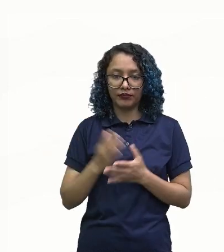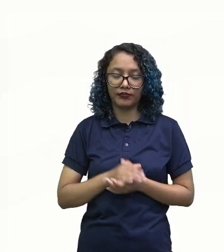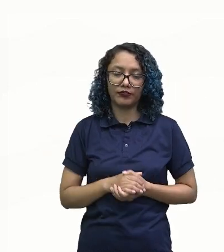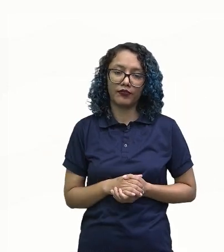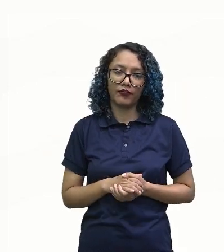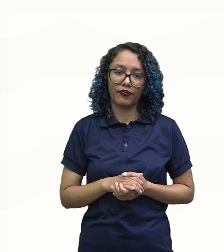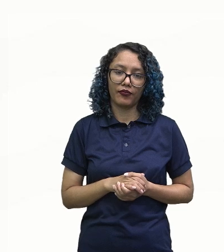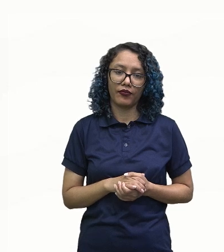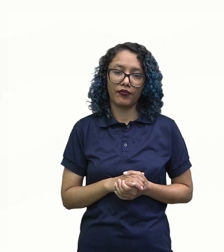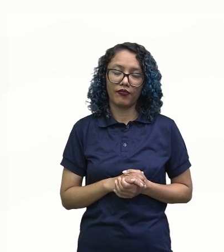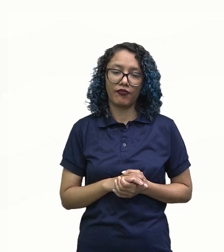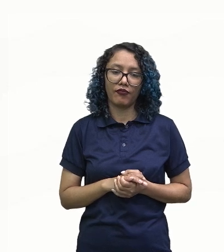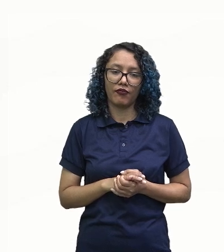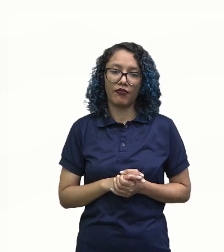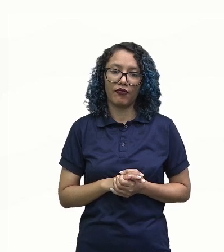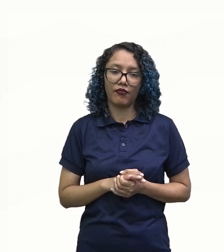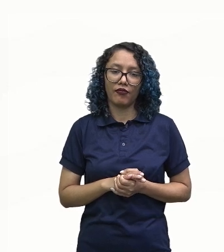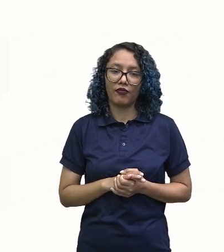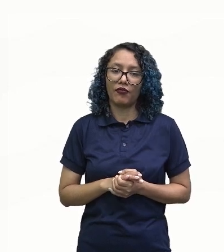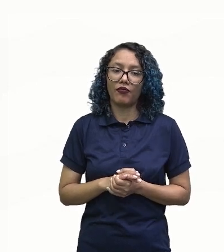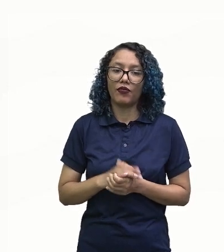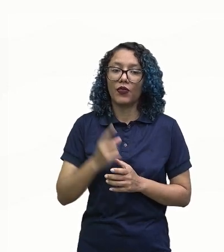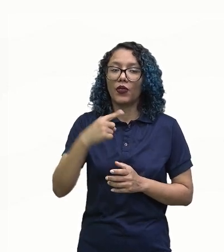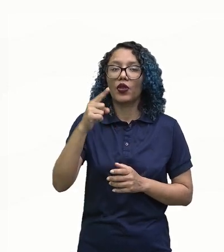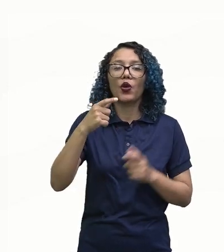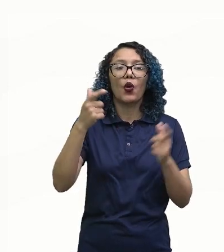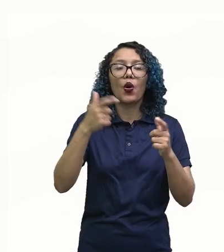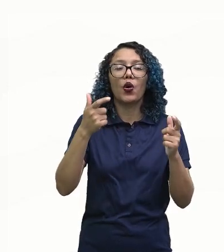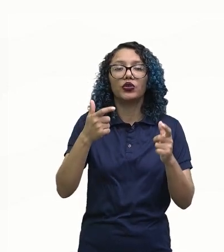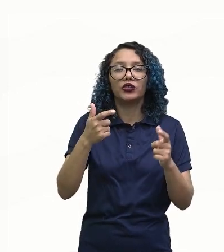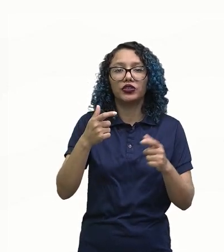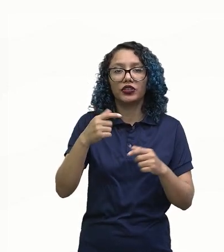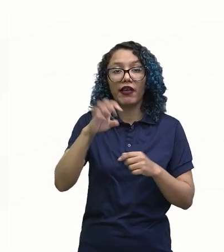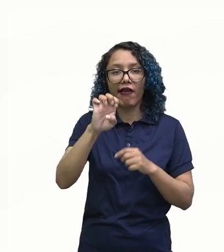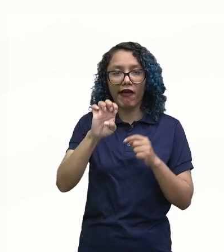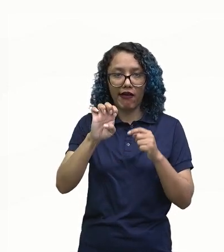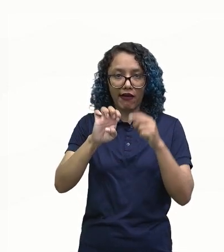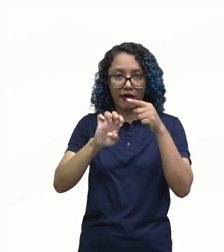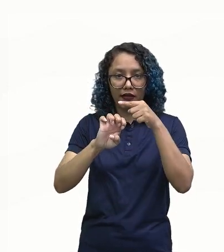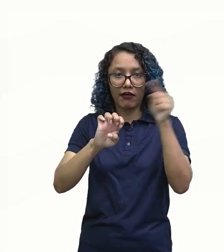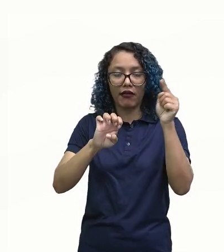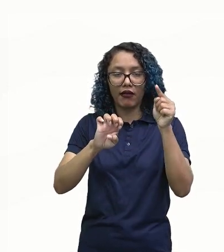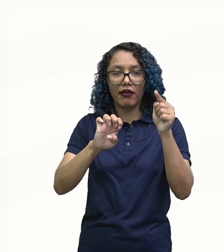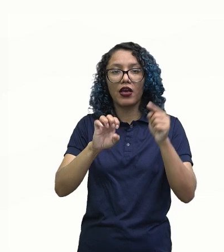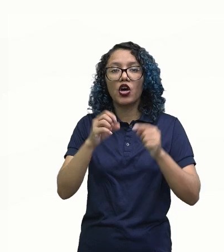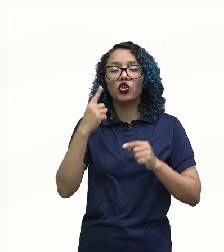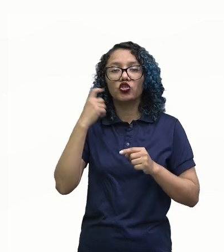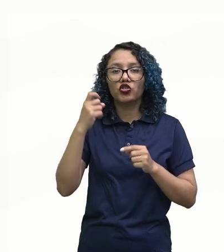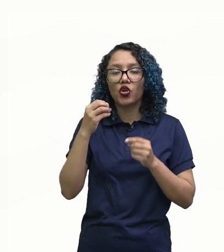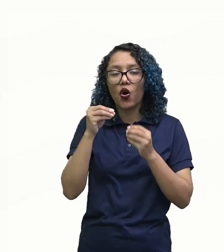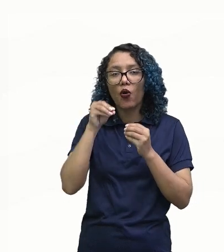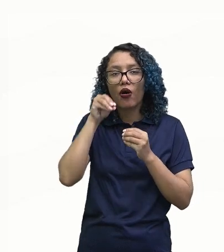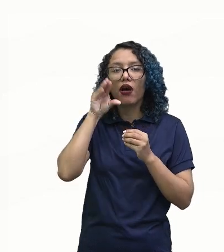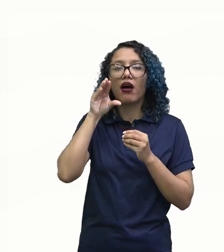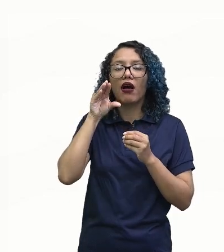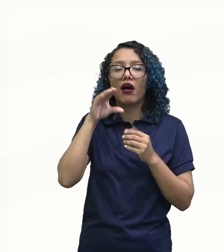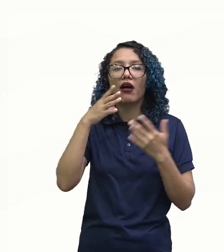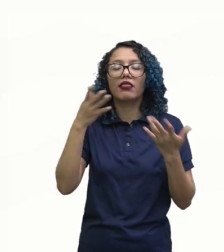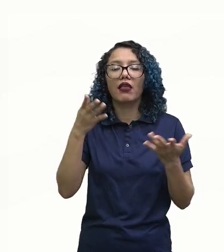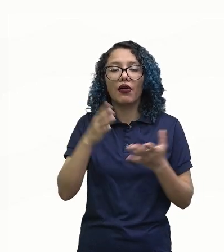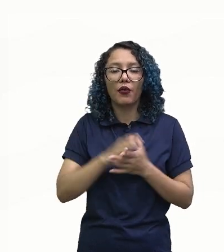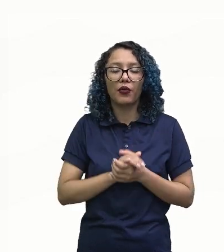eu tenho um acento no E. O E é aberto, né? Então, eu tenho encontro de duas